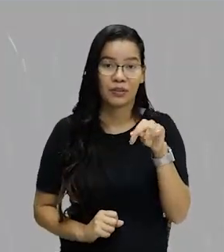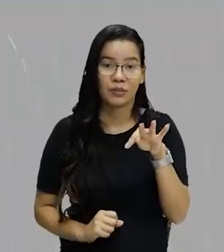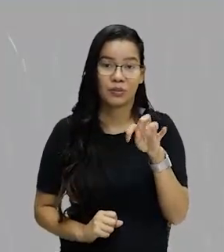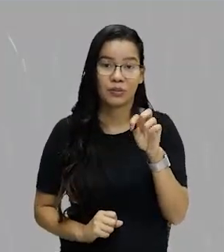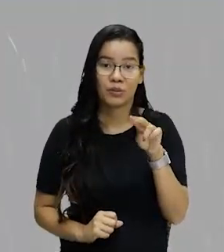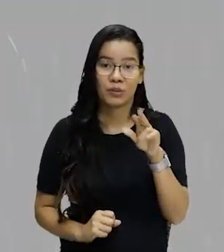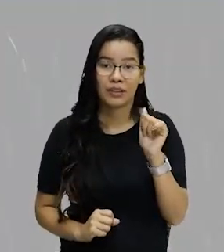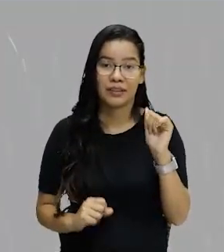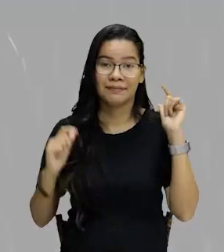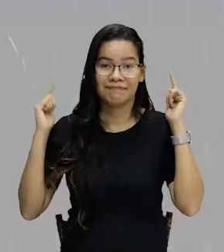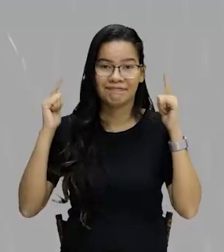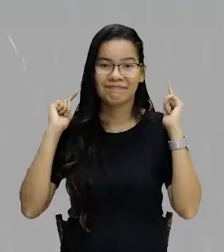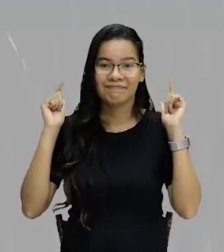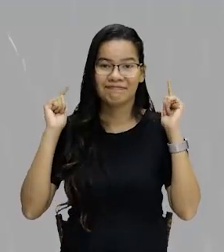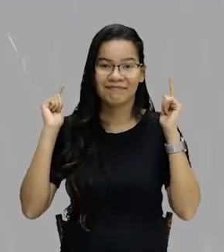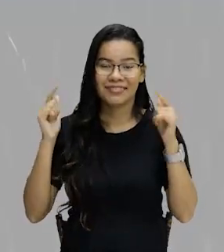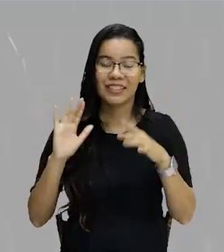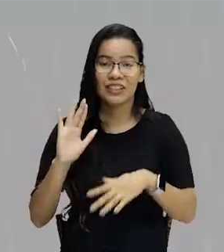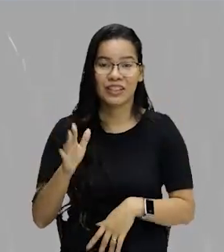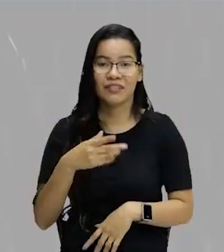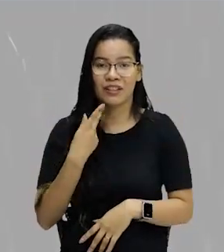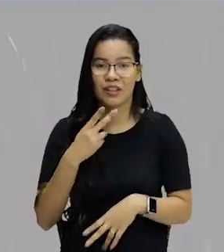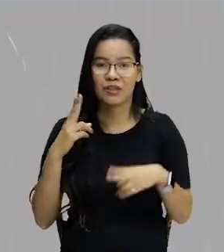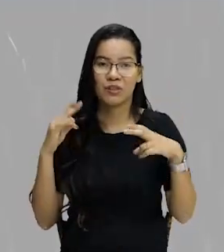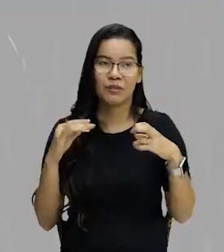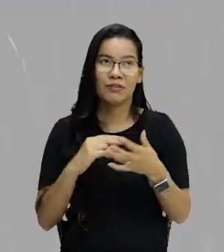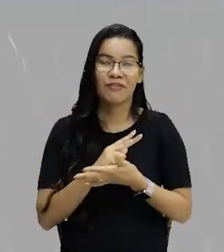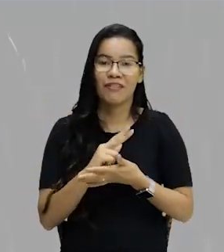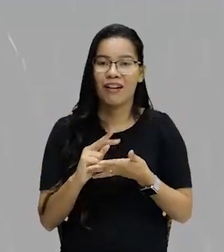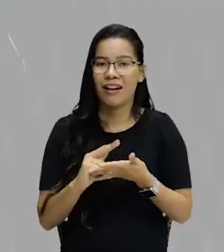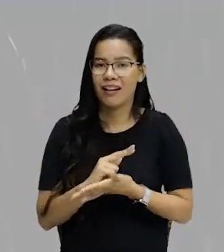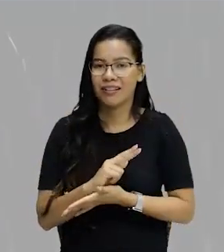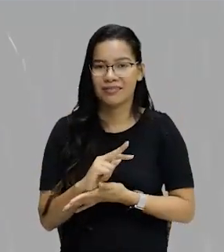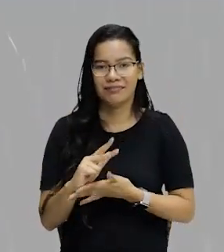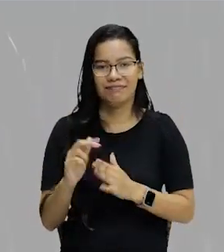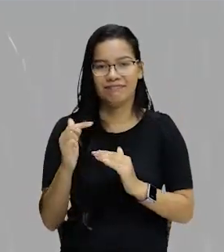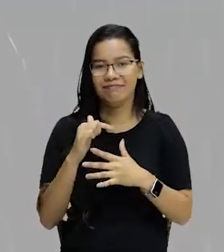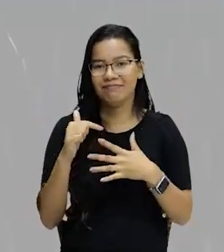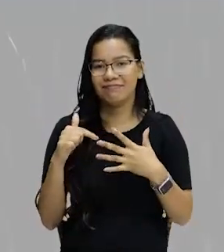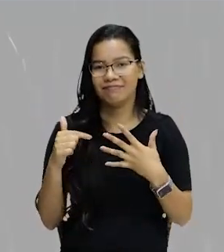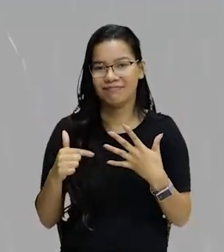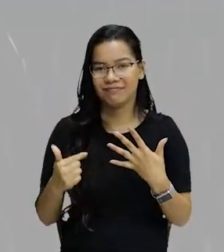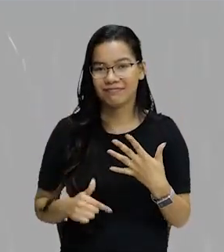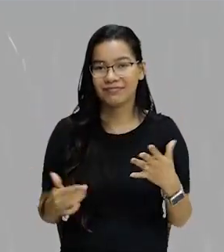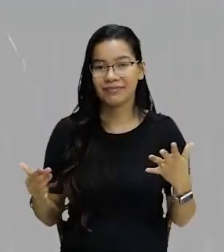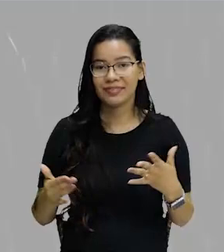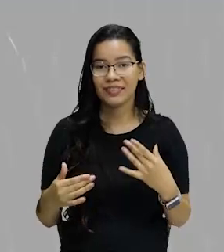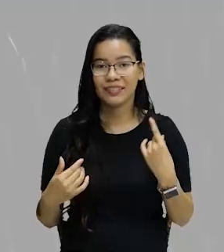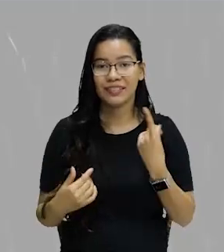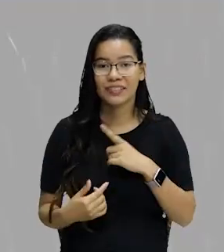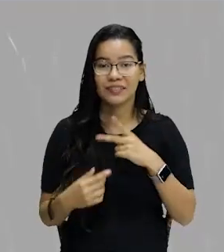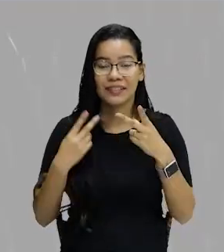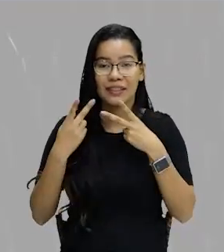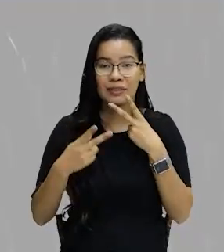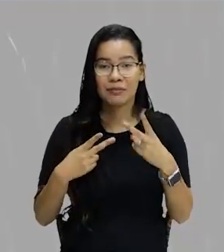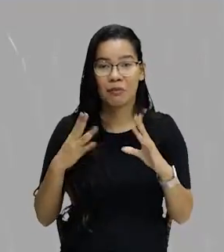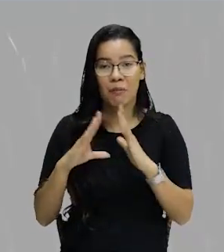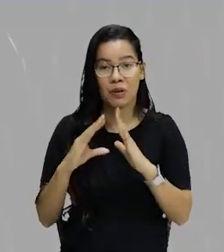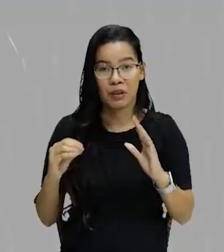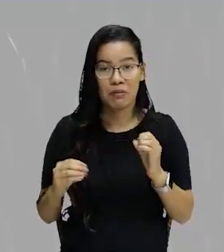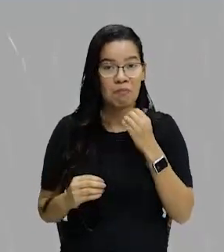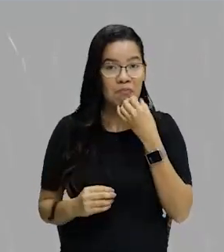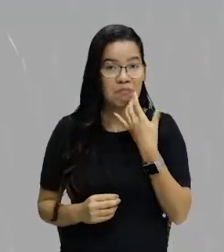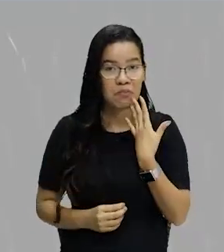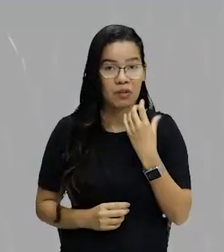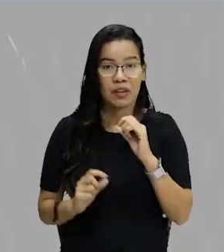para vocês aqui do slackline, do kitesurf, do surf. Hoje nós iremos falar aqui de uma modalidade bem